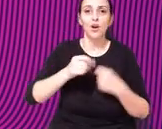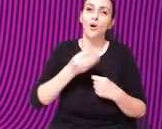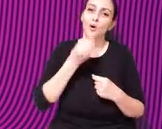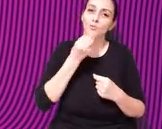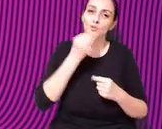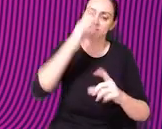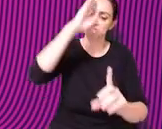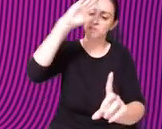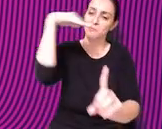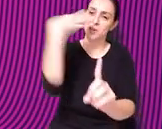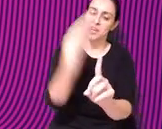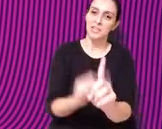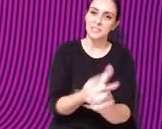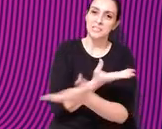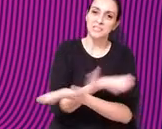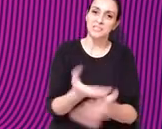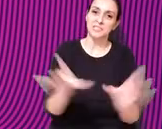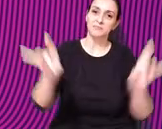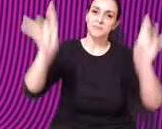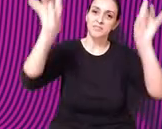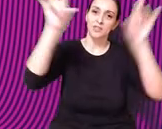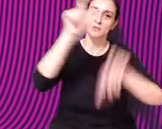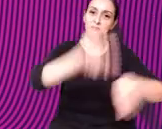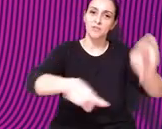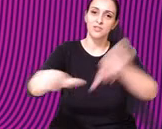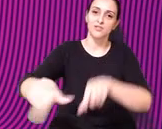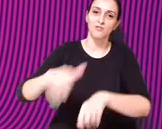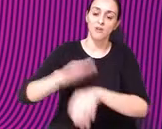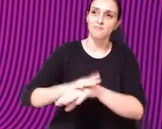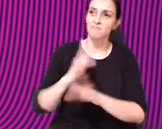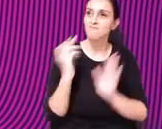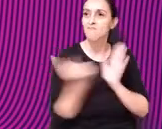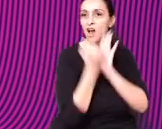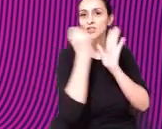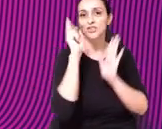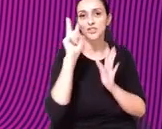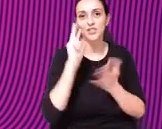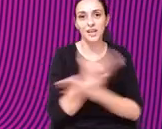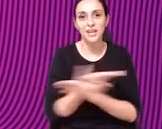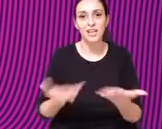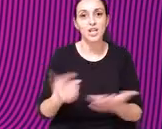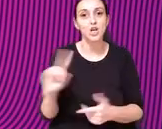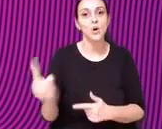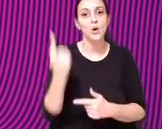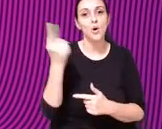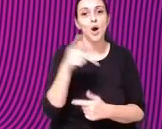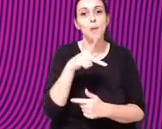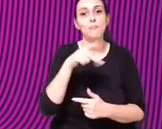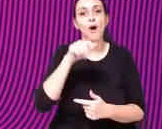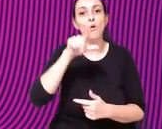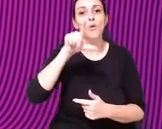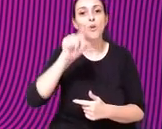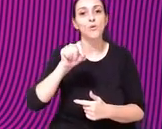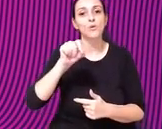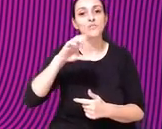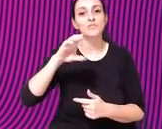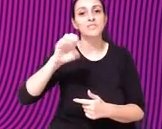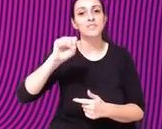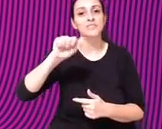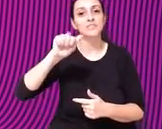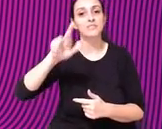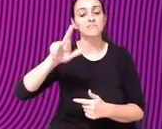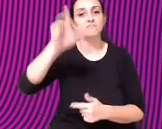homenagem especial a algumas pessoas que fazem história e fizeram história. Um deles, o Dr. Paulo César. E, em